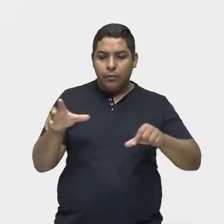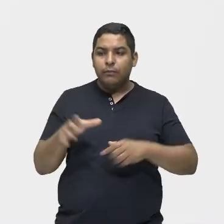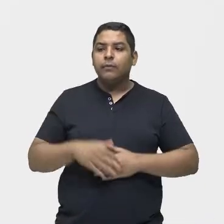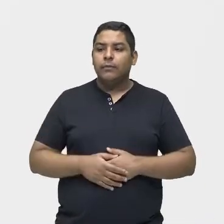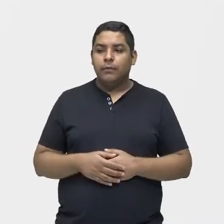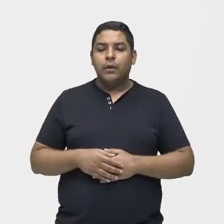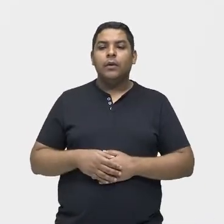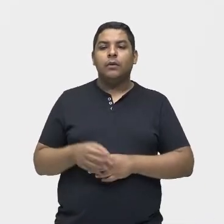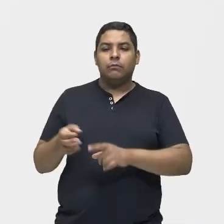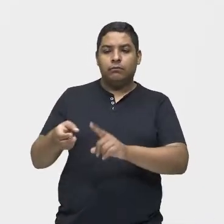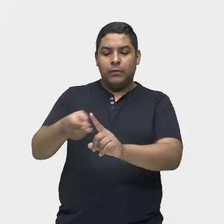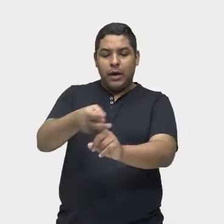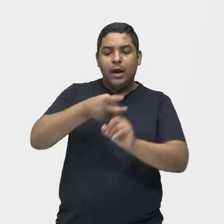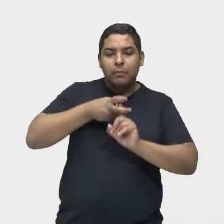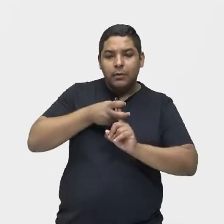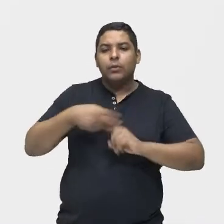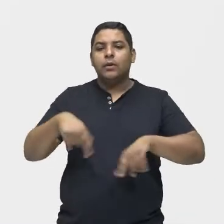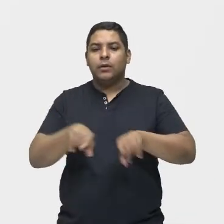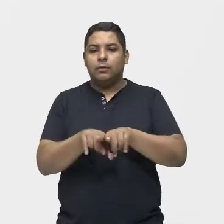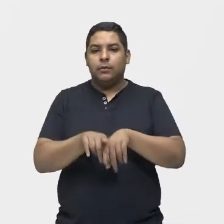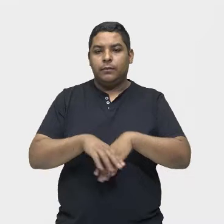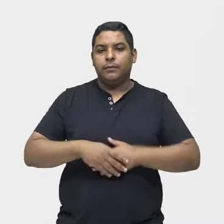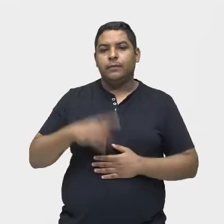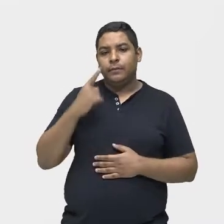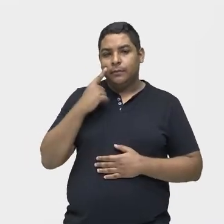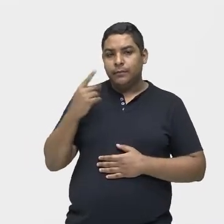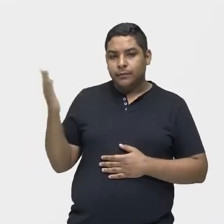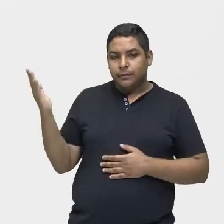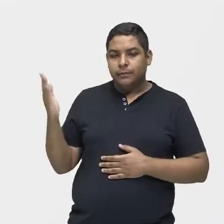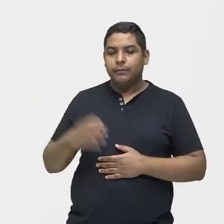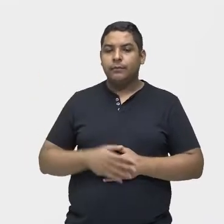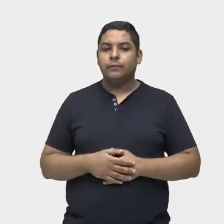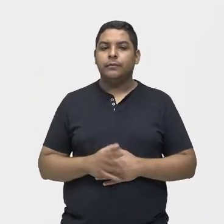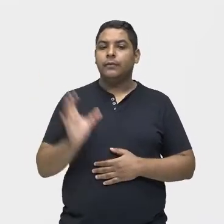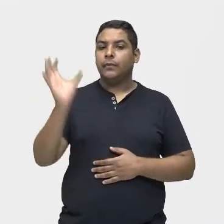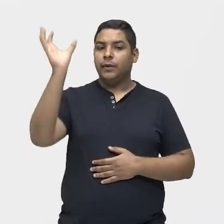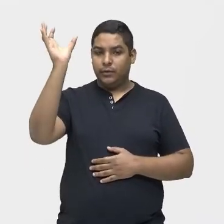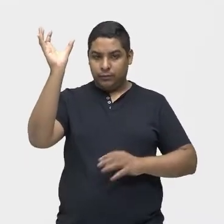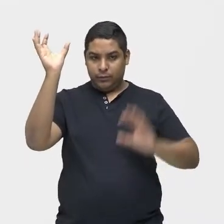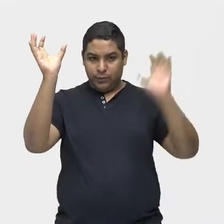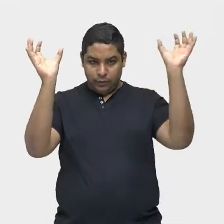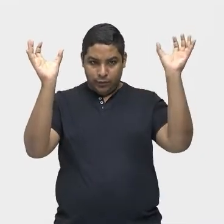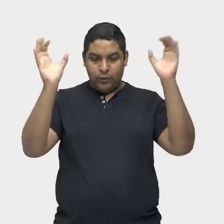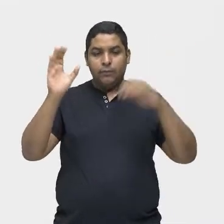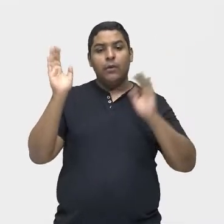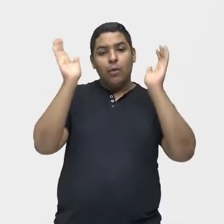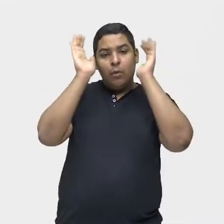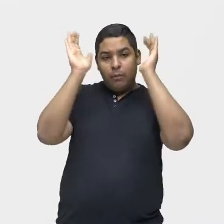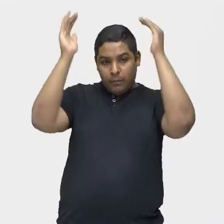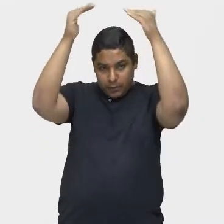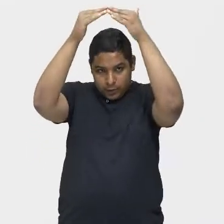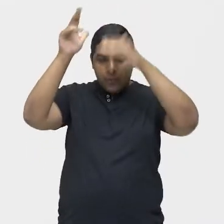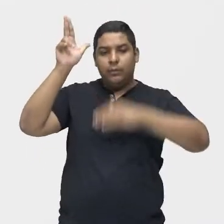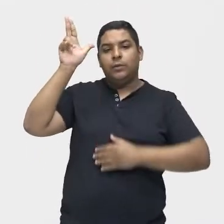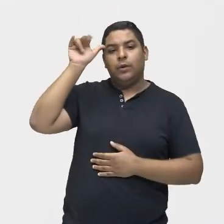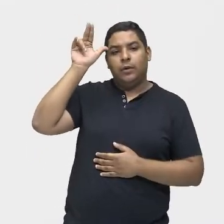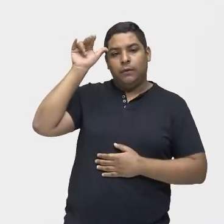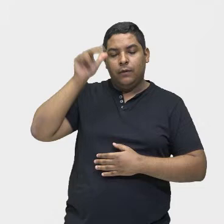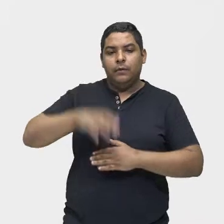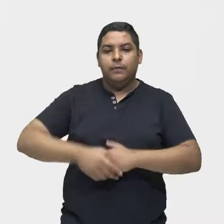Então nós temos aí sobre a torre, o bispo e o cavalo. Observem aí nessa imagem que